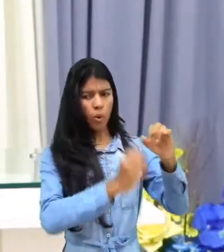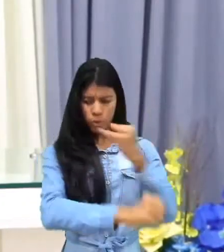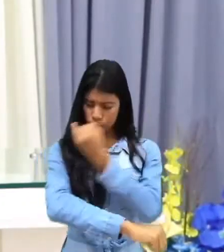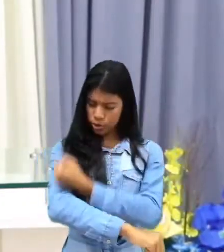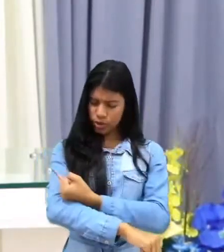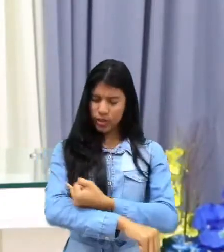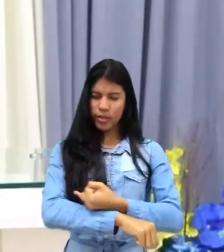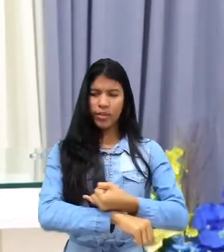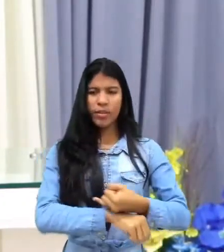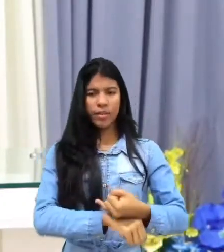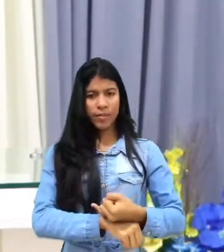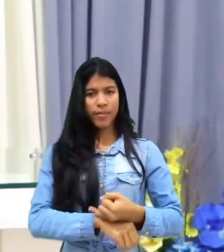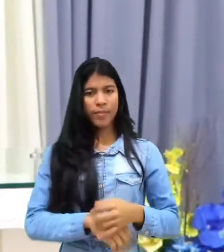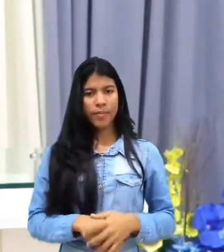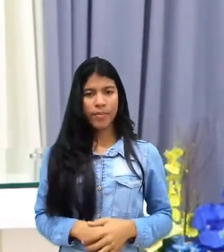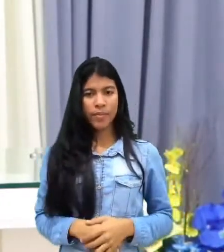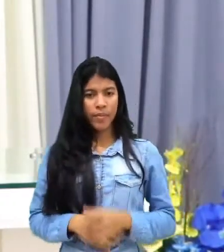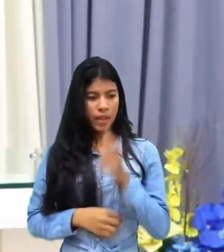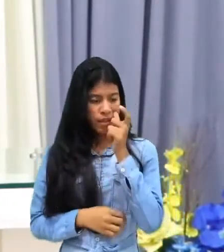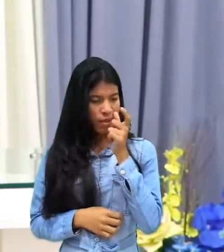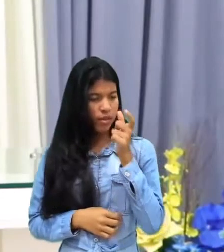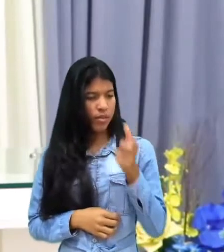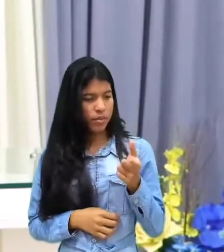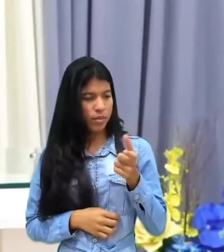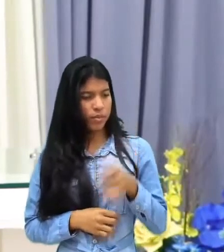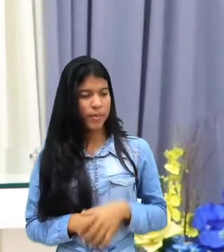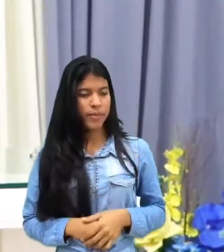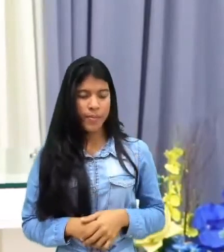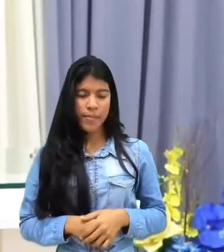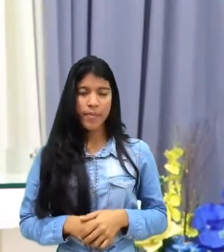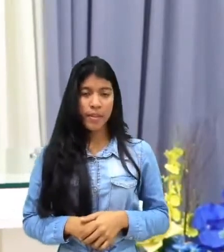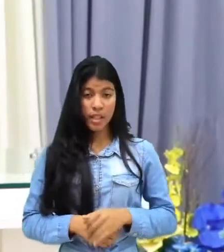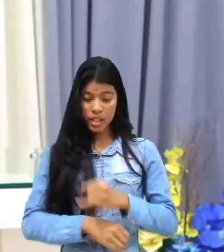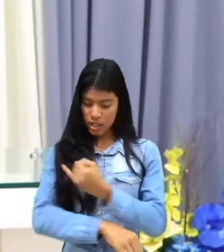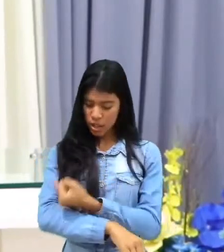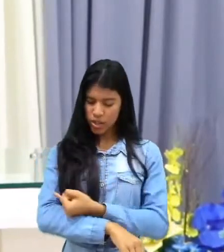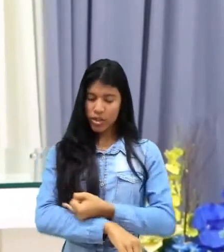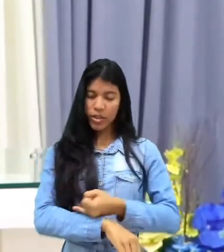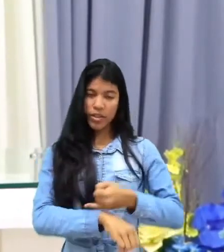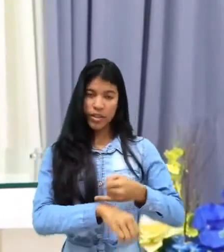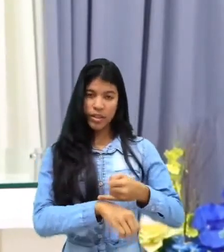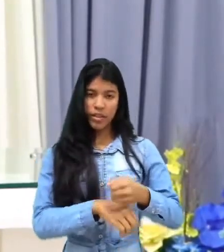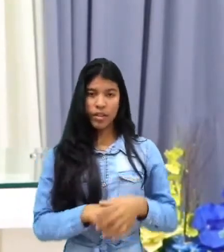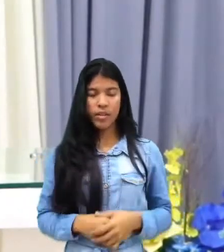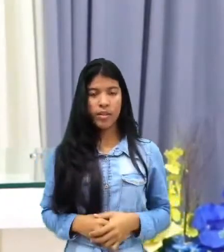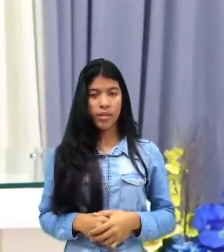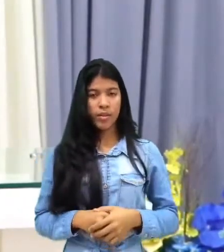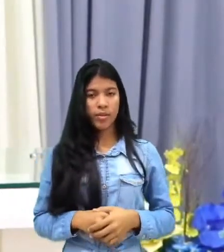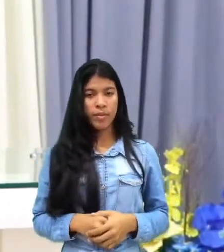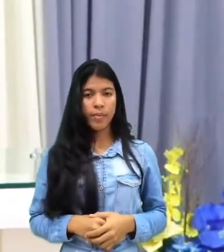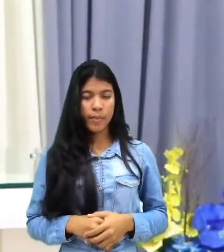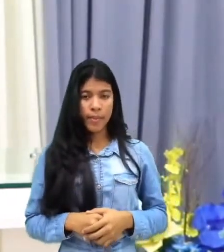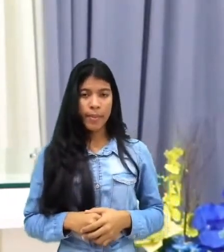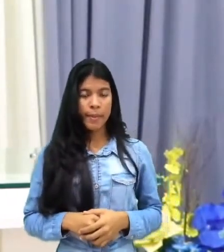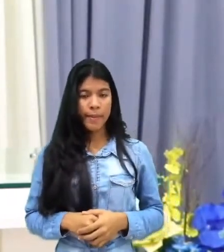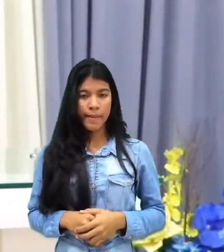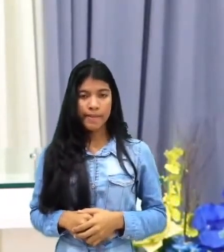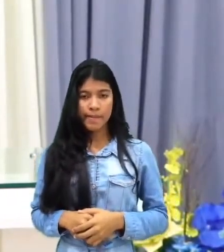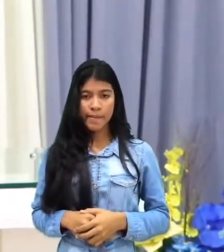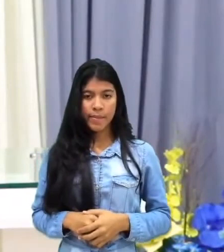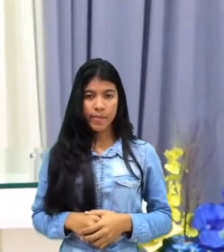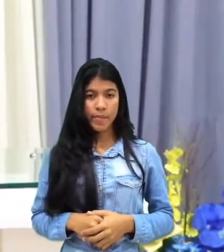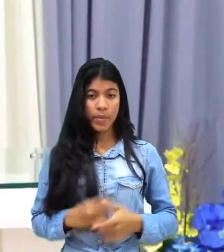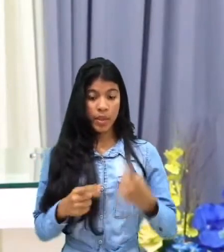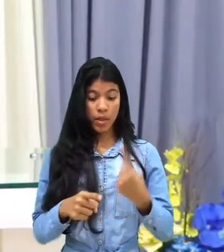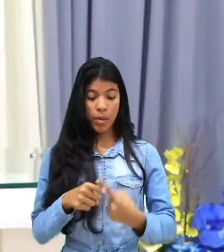Jacó era o fim da fila. Jacó era o último da história. Porque